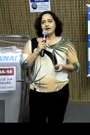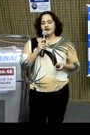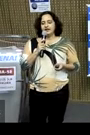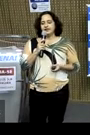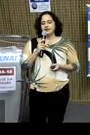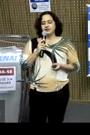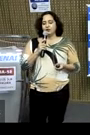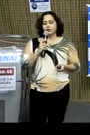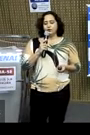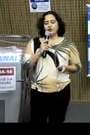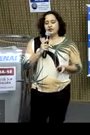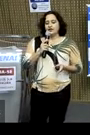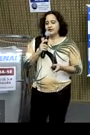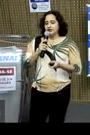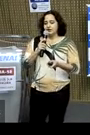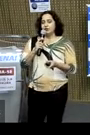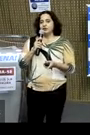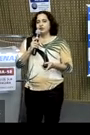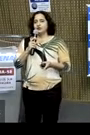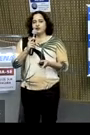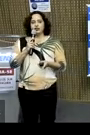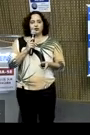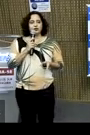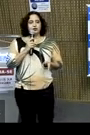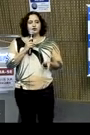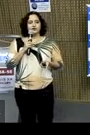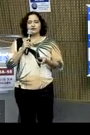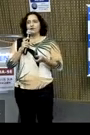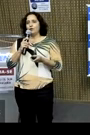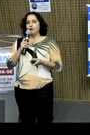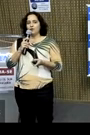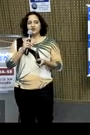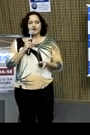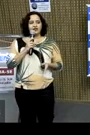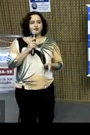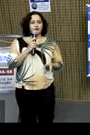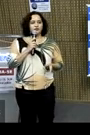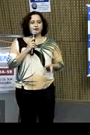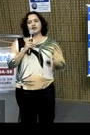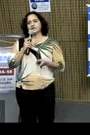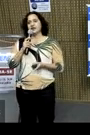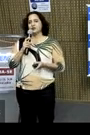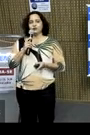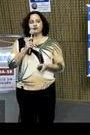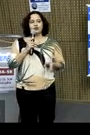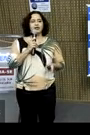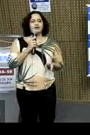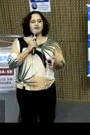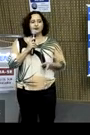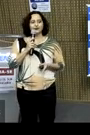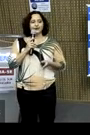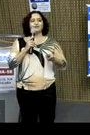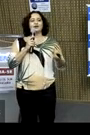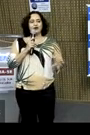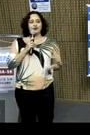CISREG e eles têm esse controle. Tanto que quando a gente foi tirar os números, até ficou um pouco mais fácil, porque elas fazem o controle até